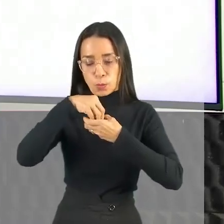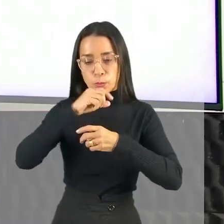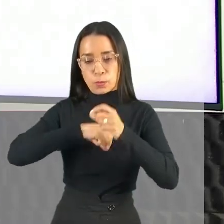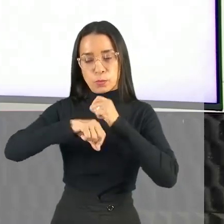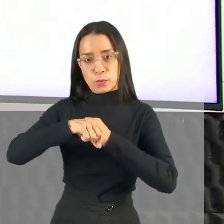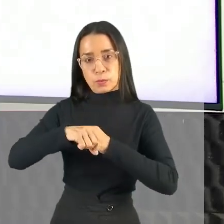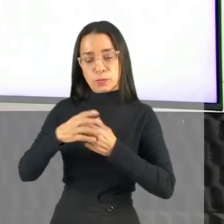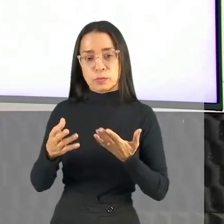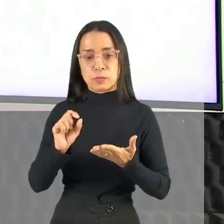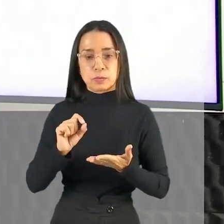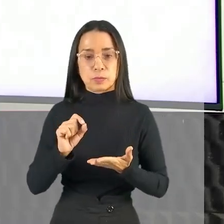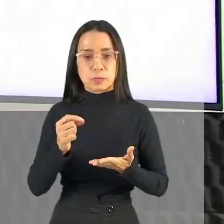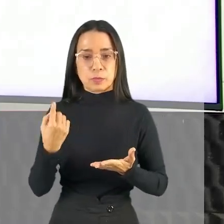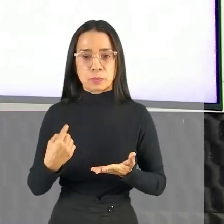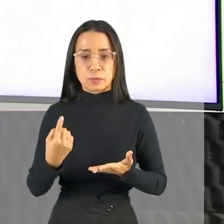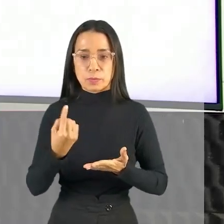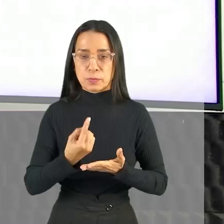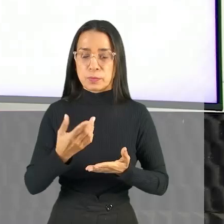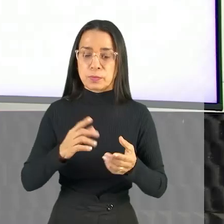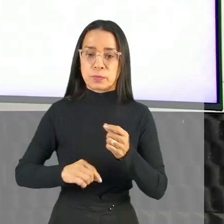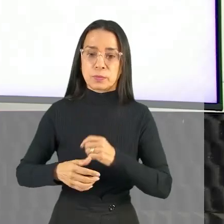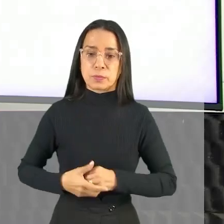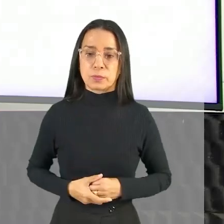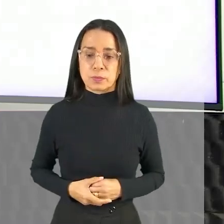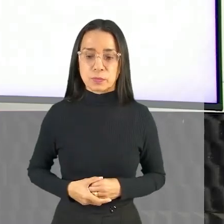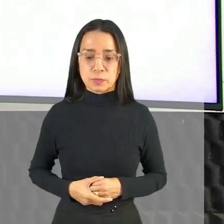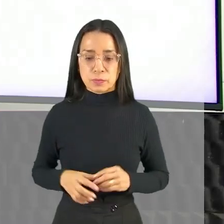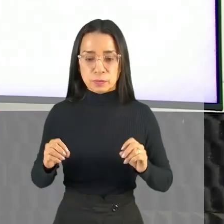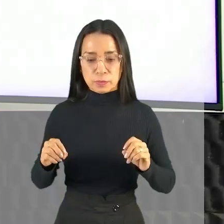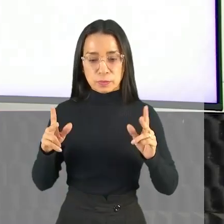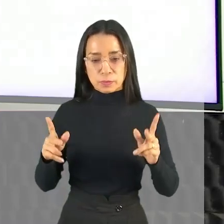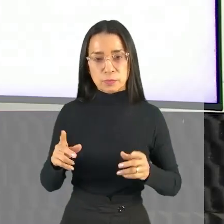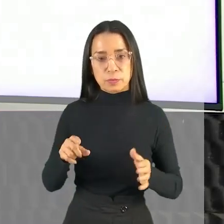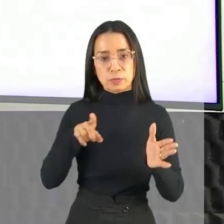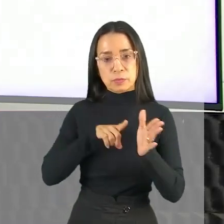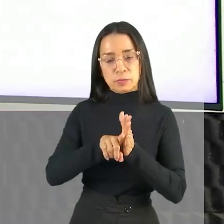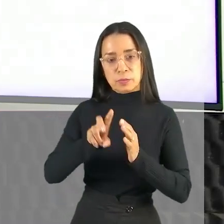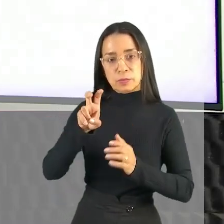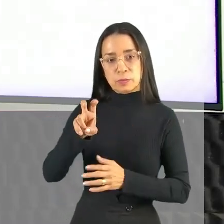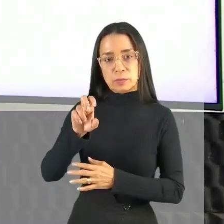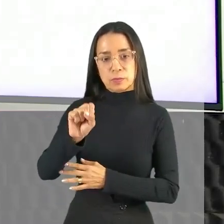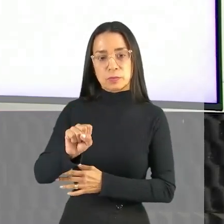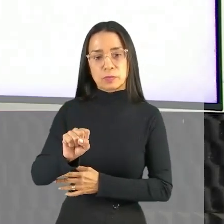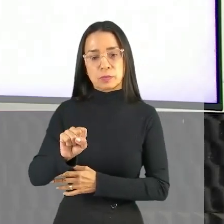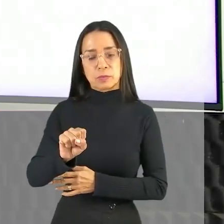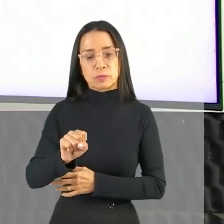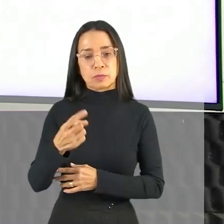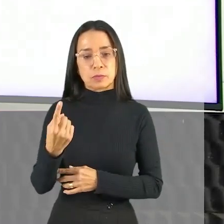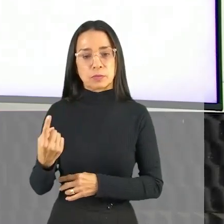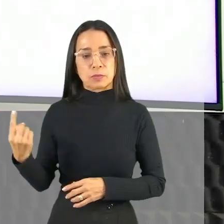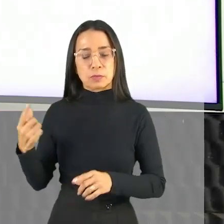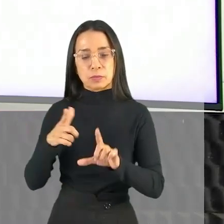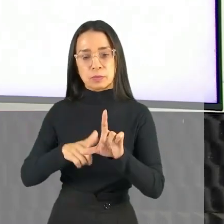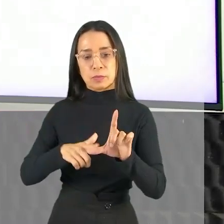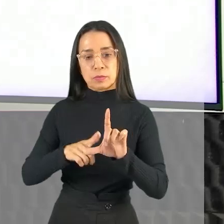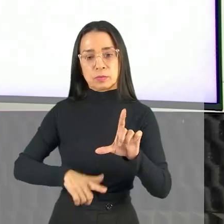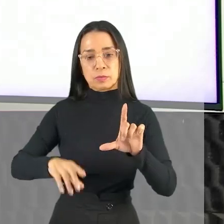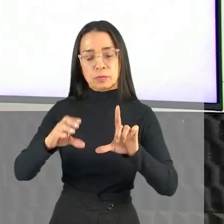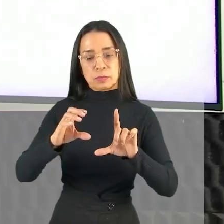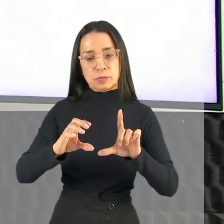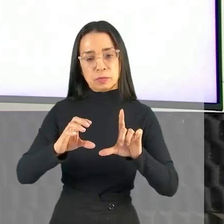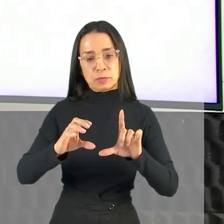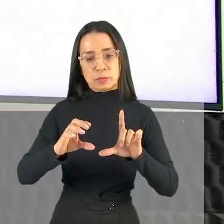Tá bom? Então, na questão 58, microvilosidades, letra C, é o que melhor